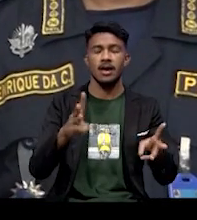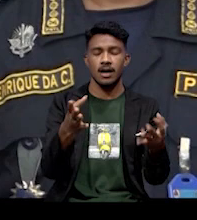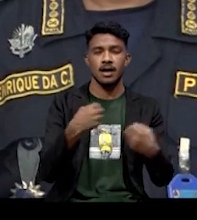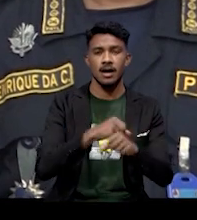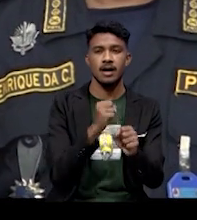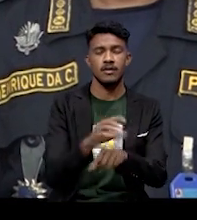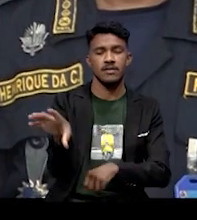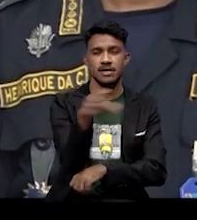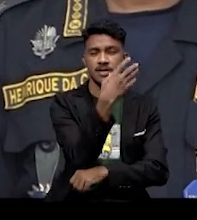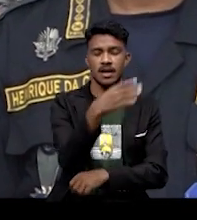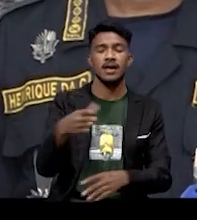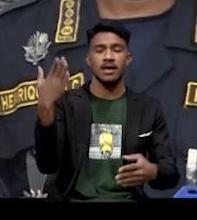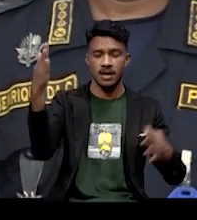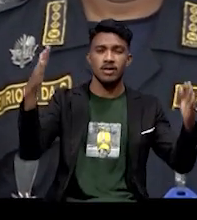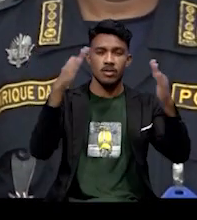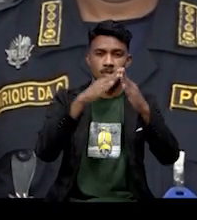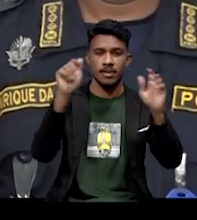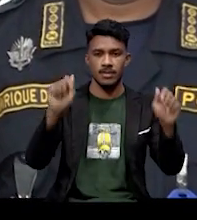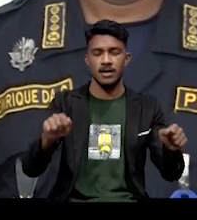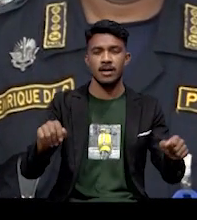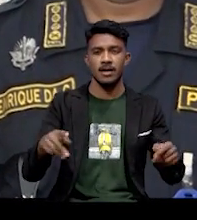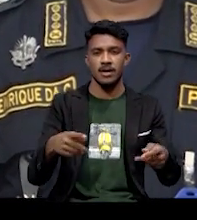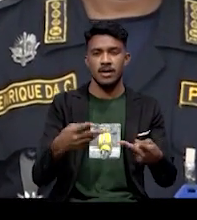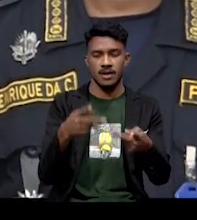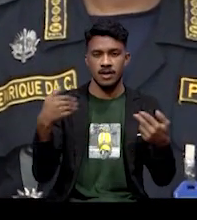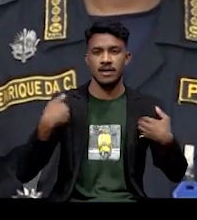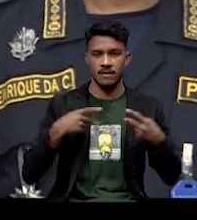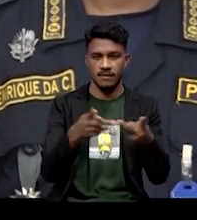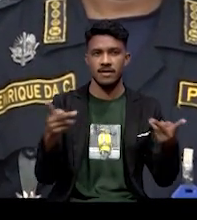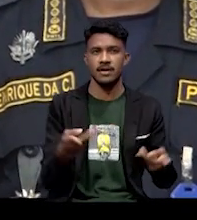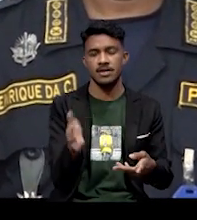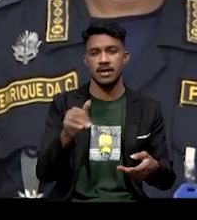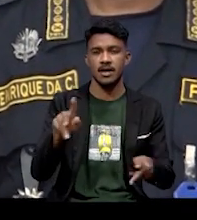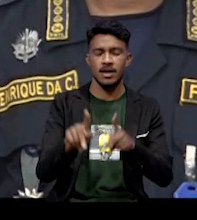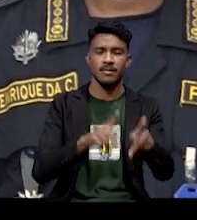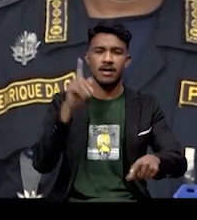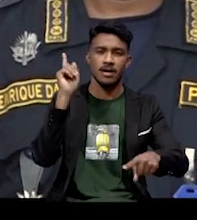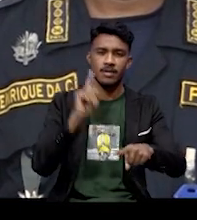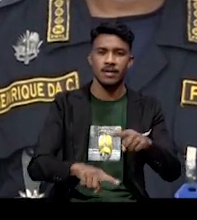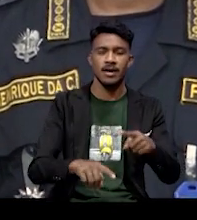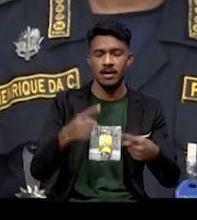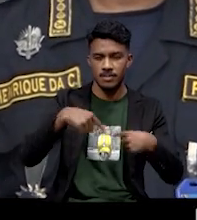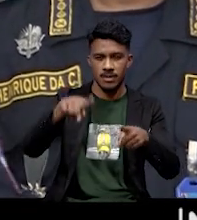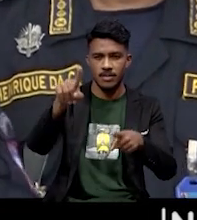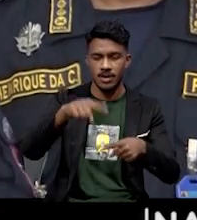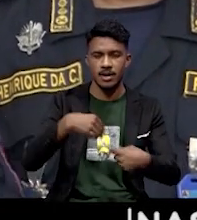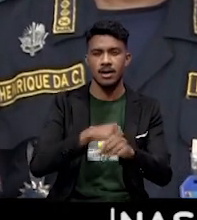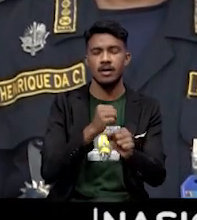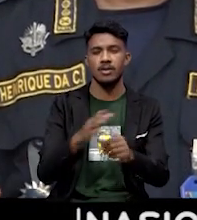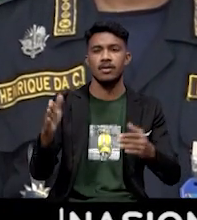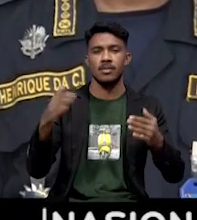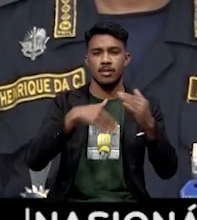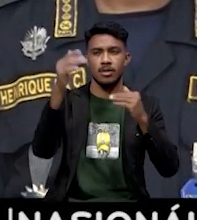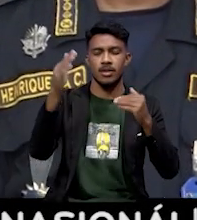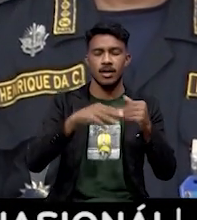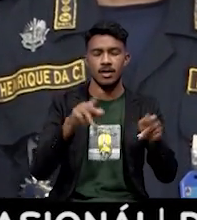umalaran. Halo festa, bak fati sira nebe maka Emas labele impede emas elok ninia